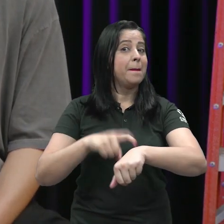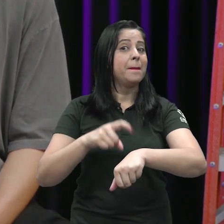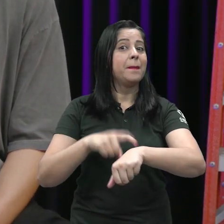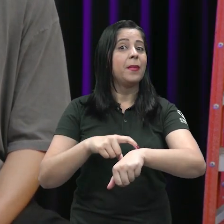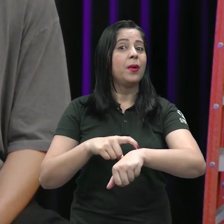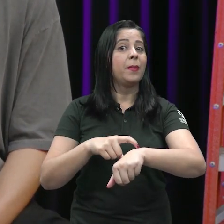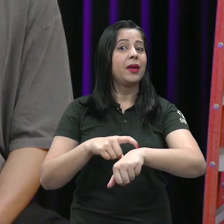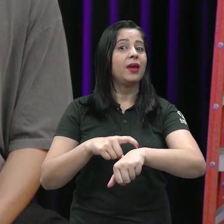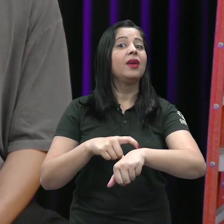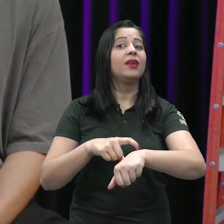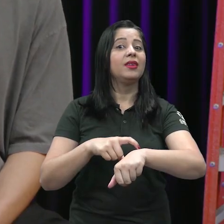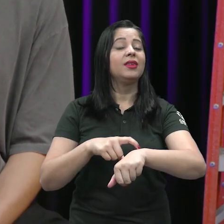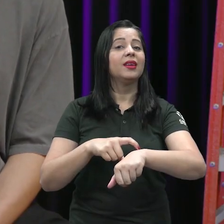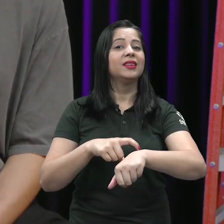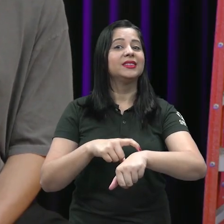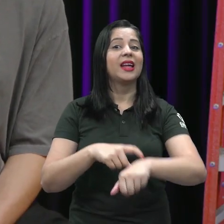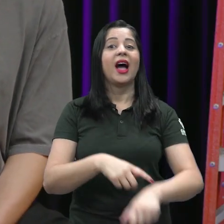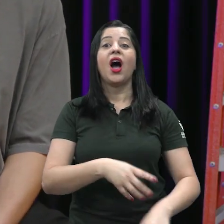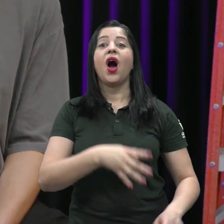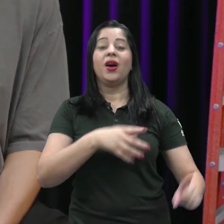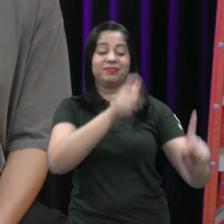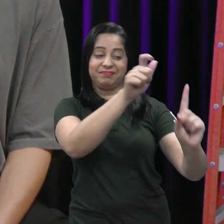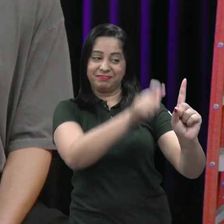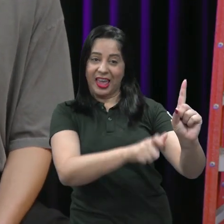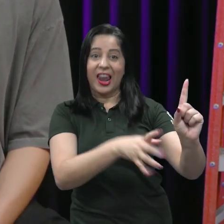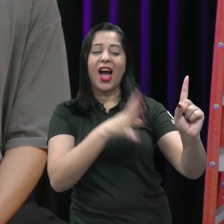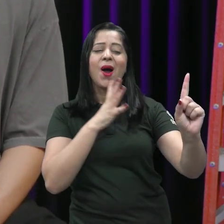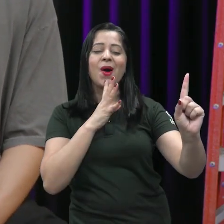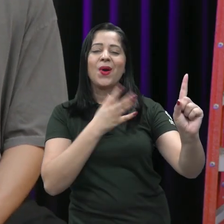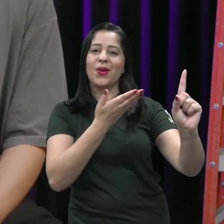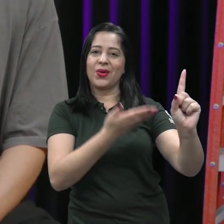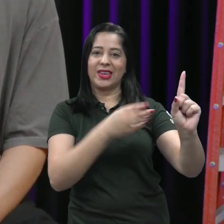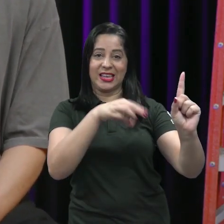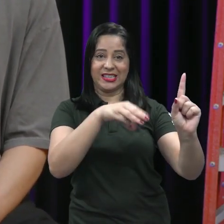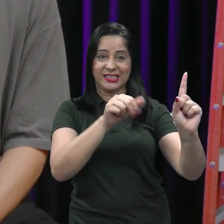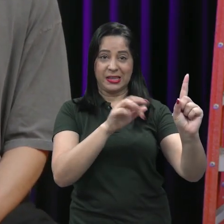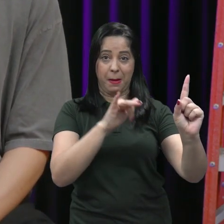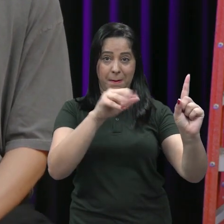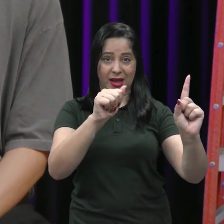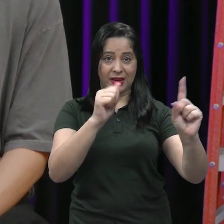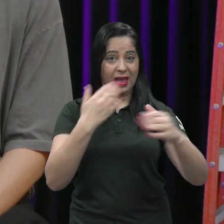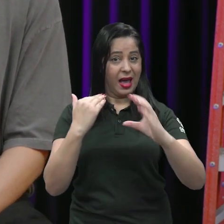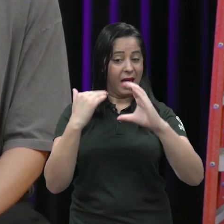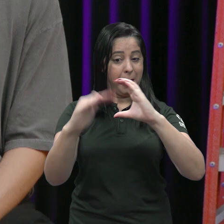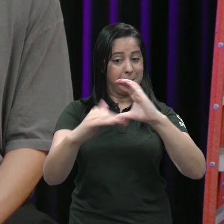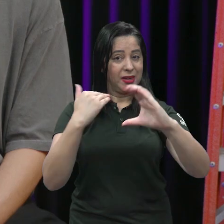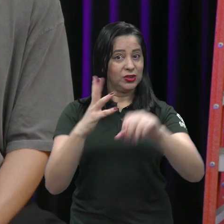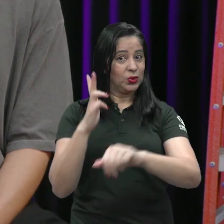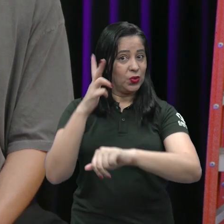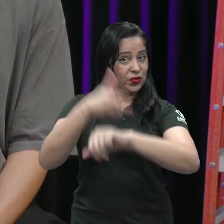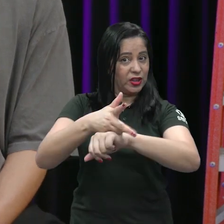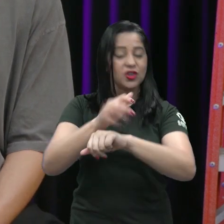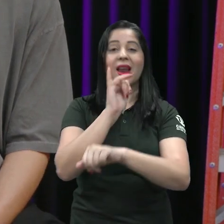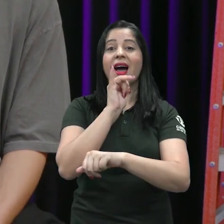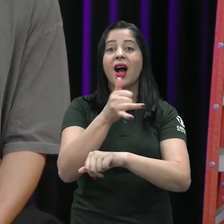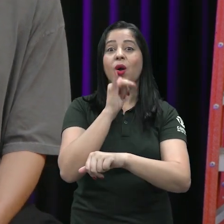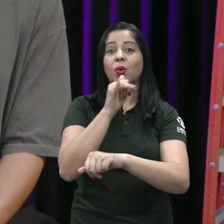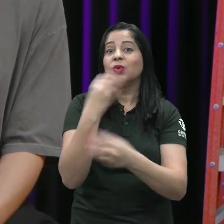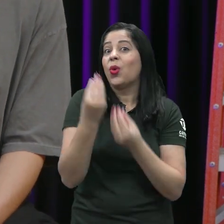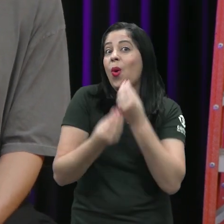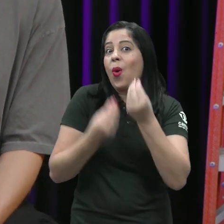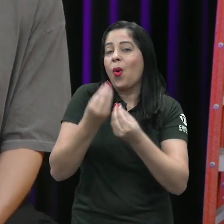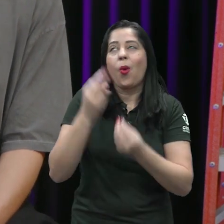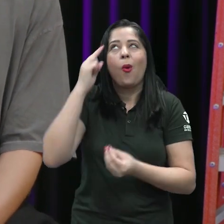da gente chamar aqui no nosso programa a Maria das Dores, que mandou um vídeo pra gente contando um pouquinho de como